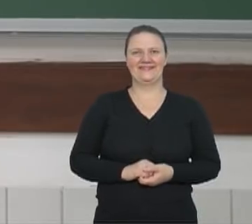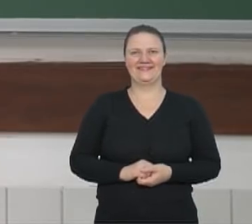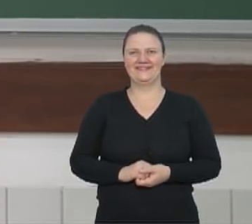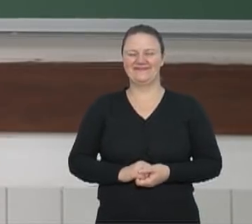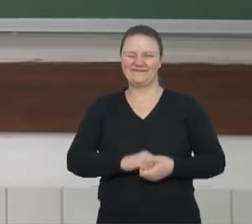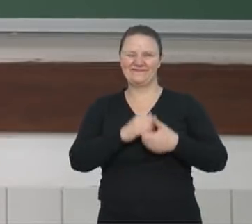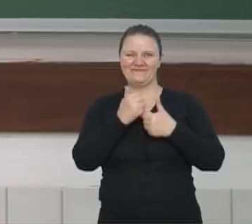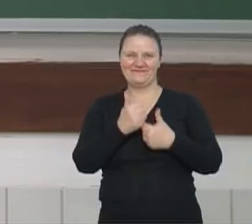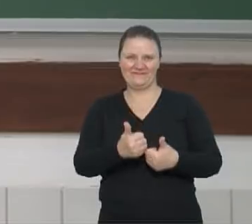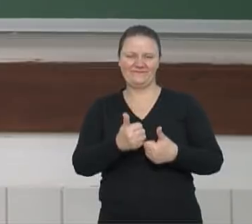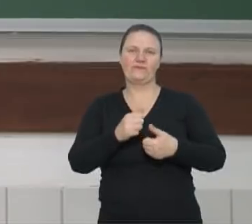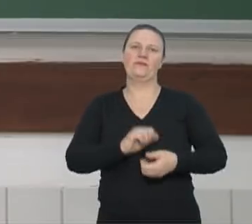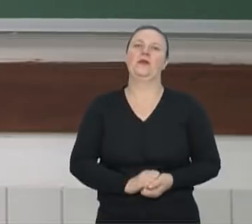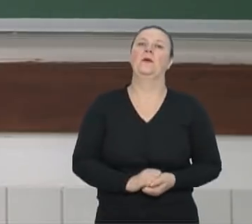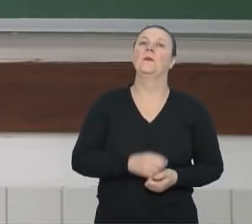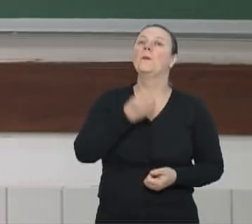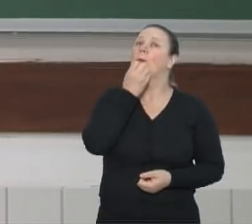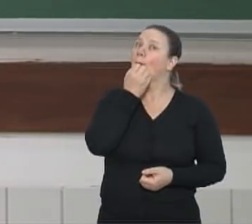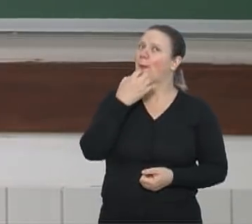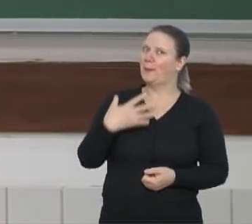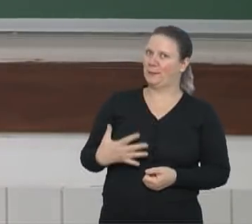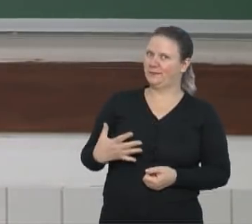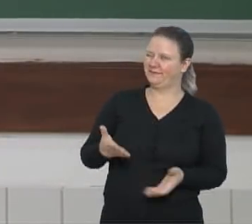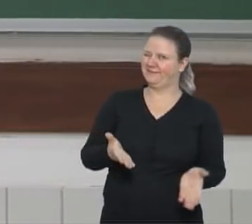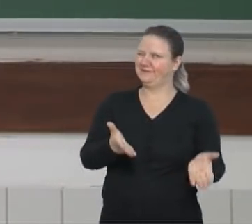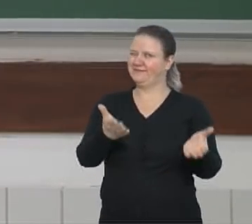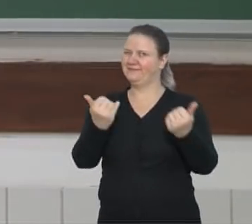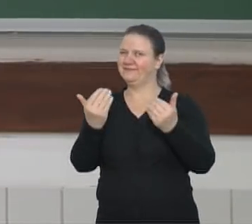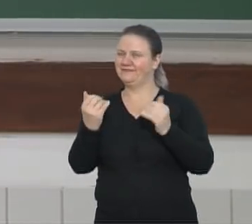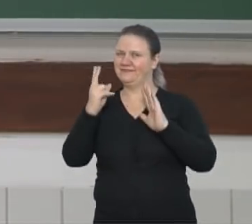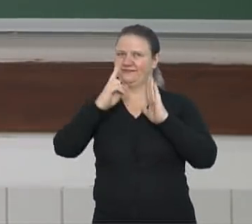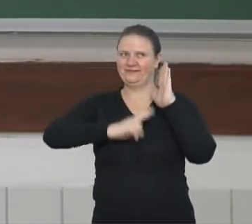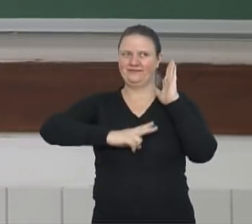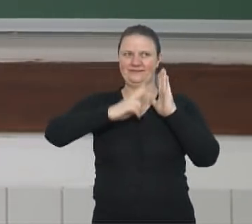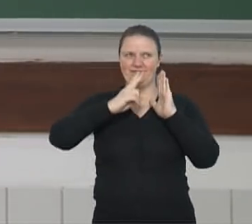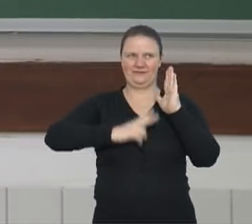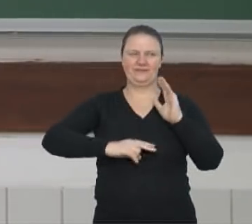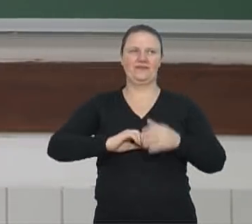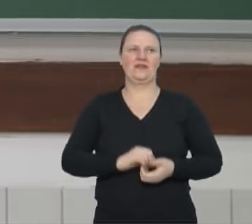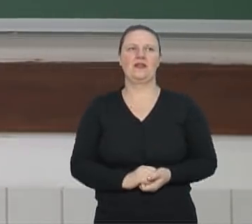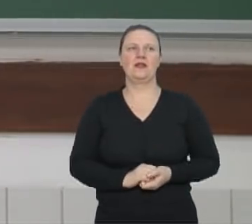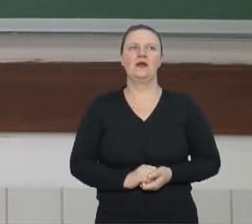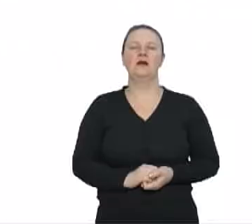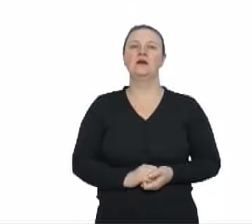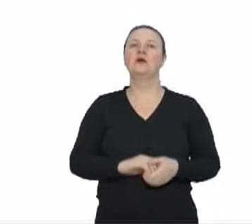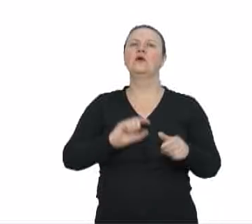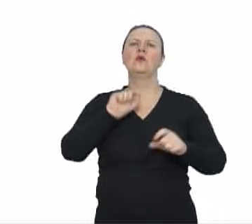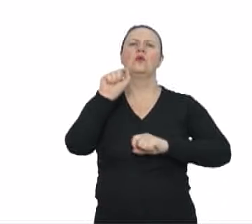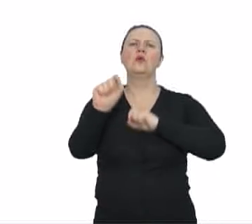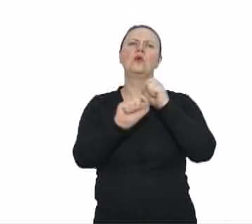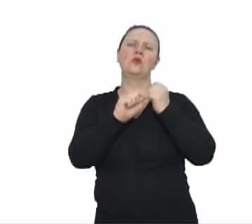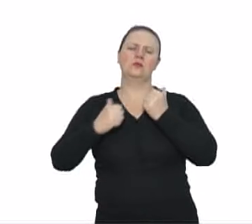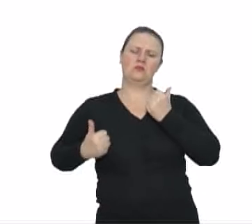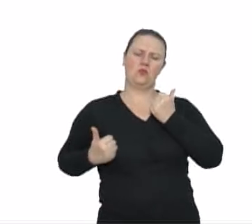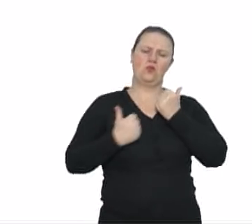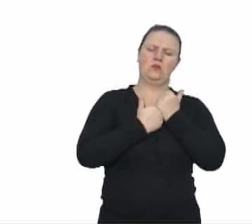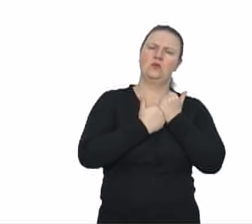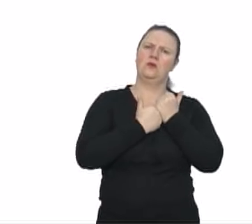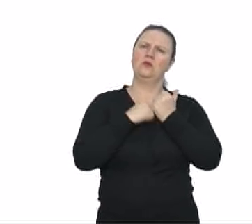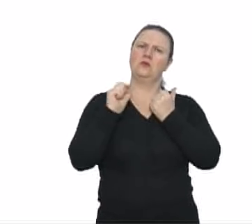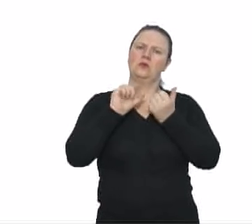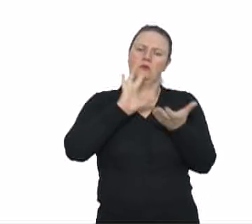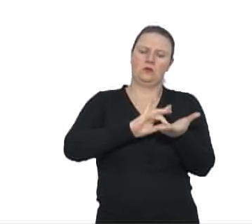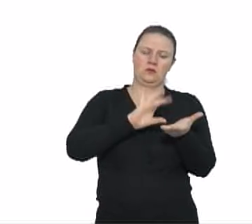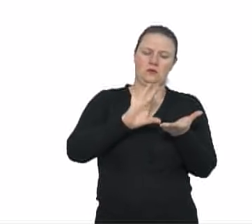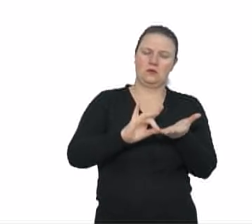Belezinha, pessoal? Muito bem. Então, vamos verificar lá, né? Então, ali, qual o suporte no qual o artigo